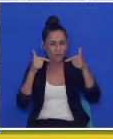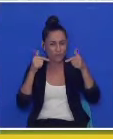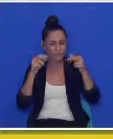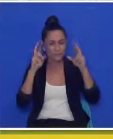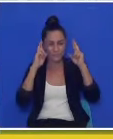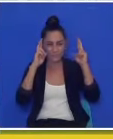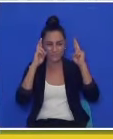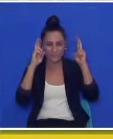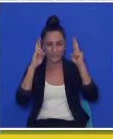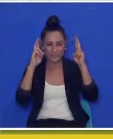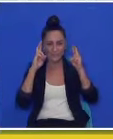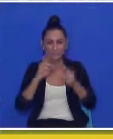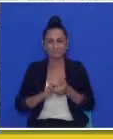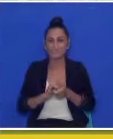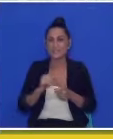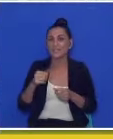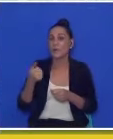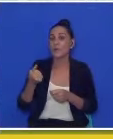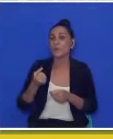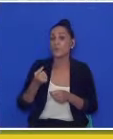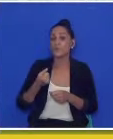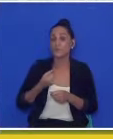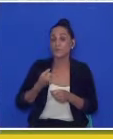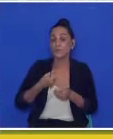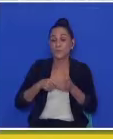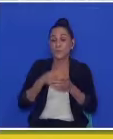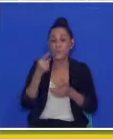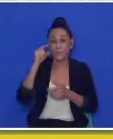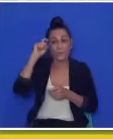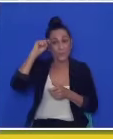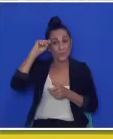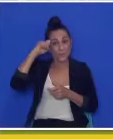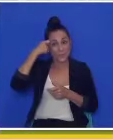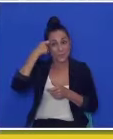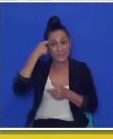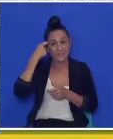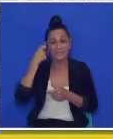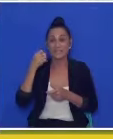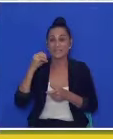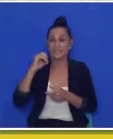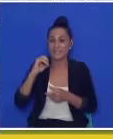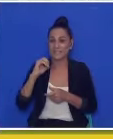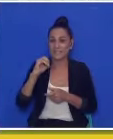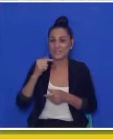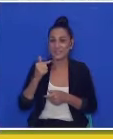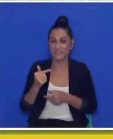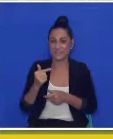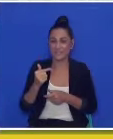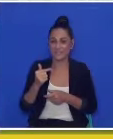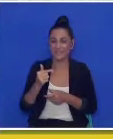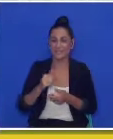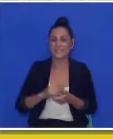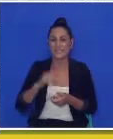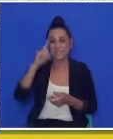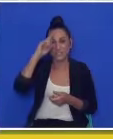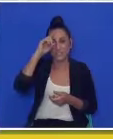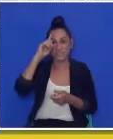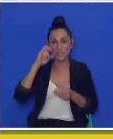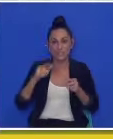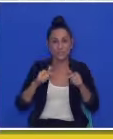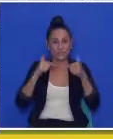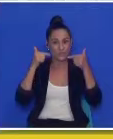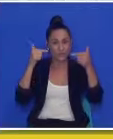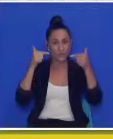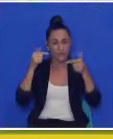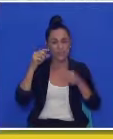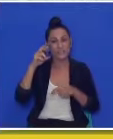vem sorte. Aí está o primeiro número, bola preta 07. Preta 07. Tem dia de sorte terça, tem dia